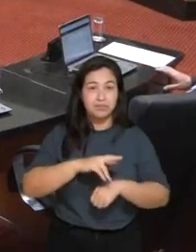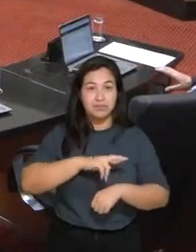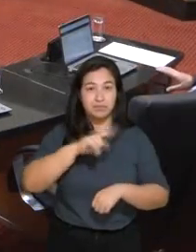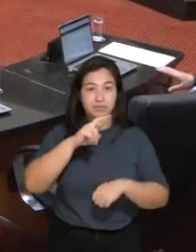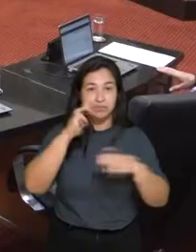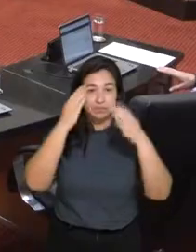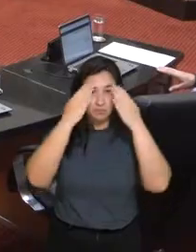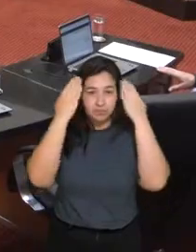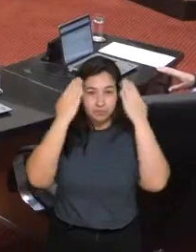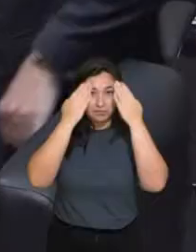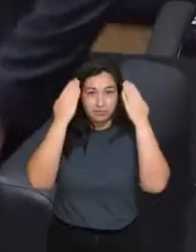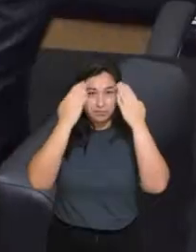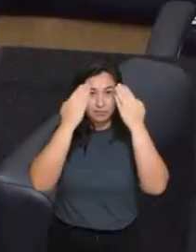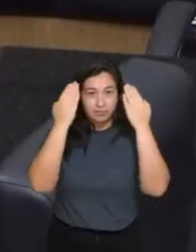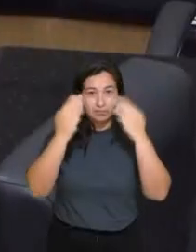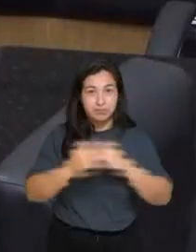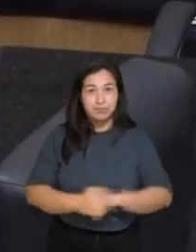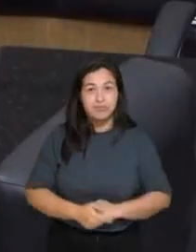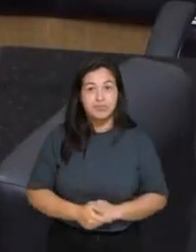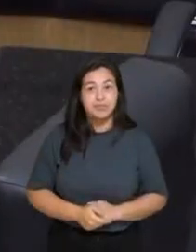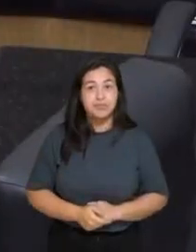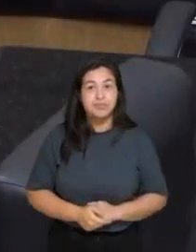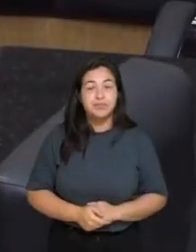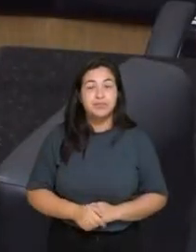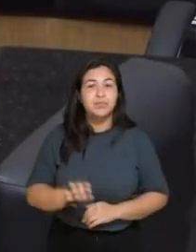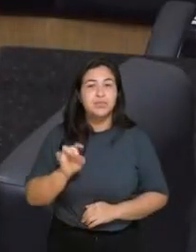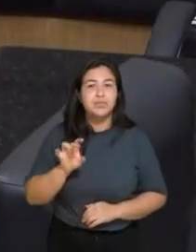Schaefer. Presidente, apenas para